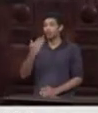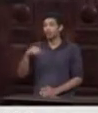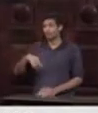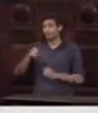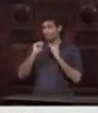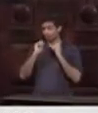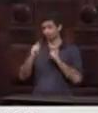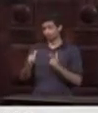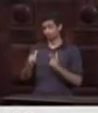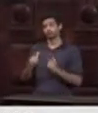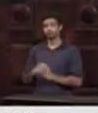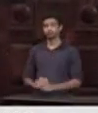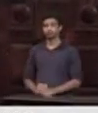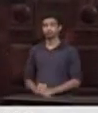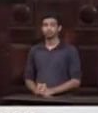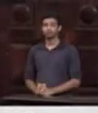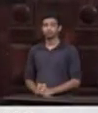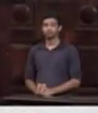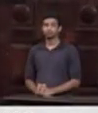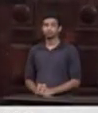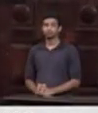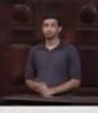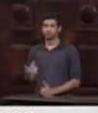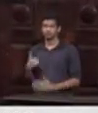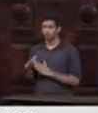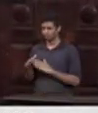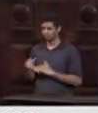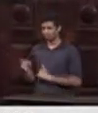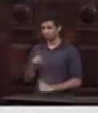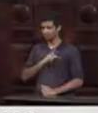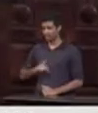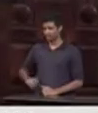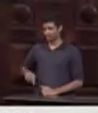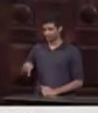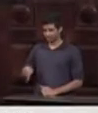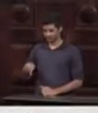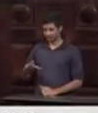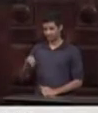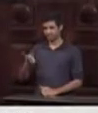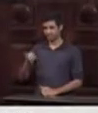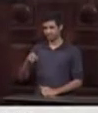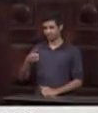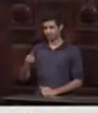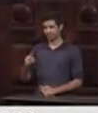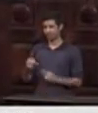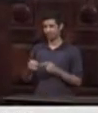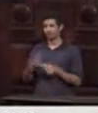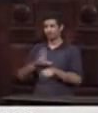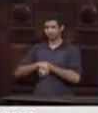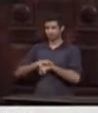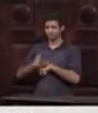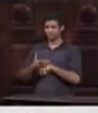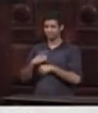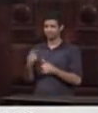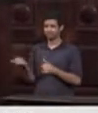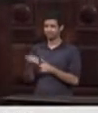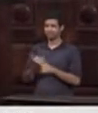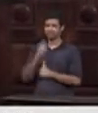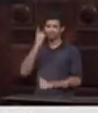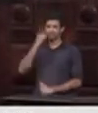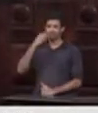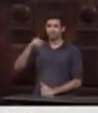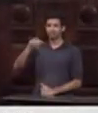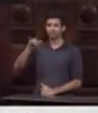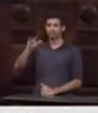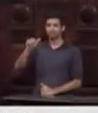dentro da Assembleia Legislativa. Fiz um requerimento à presidente da nossa Comissão de Segurança e Assuntos de Polícia, deputada Marta